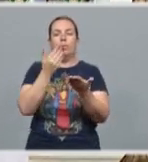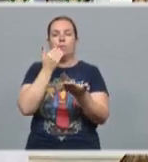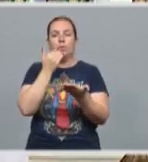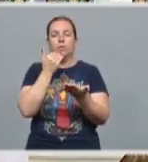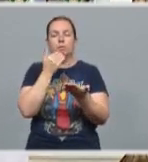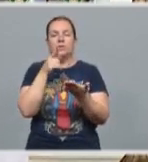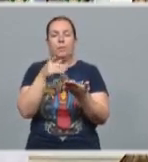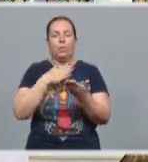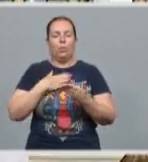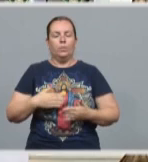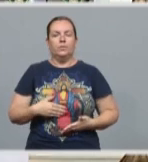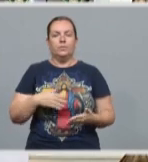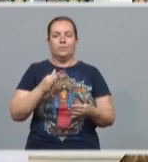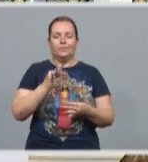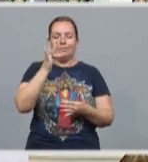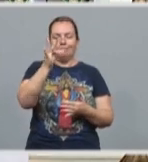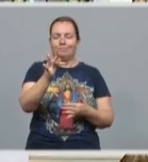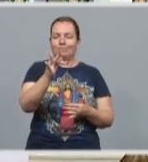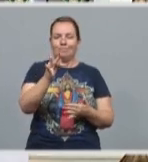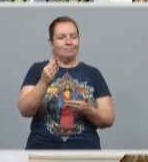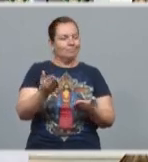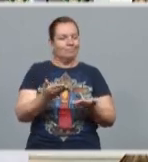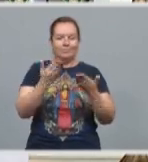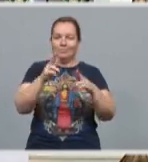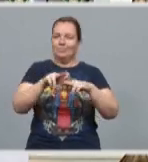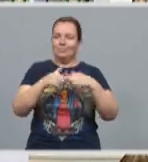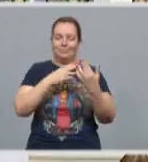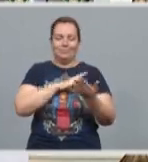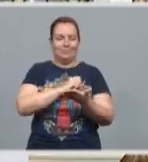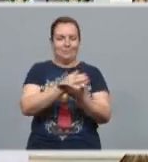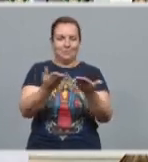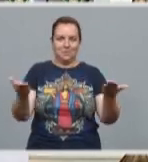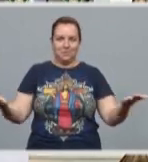e comei, isto é meu corpo que será entregue por vós.